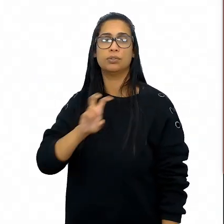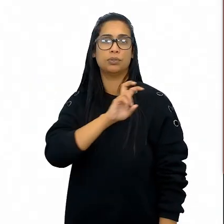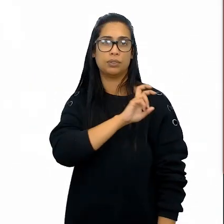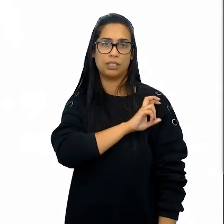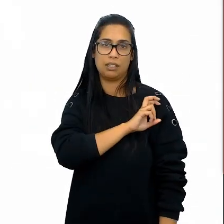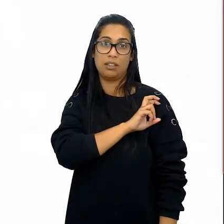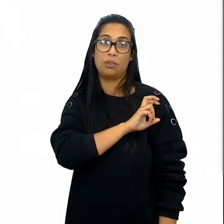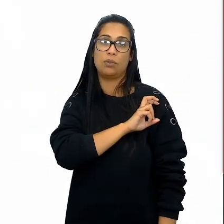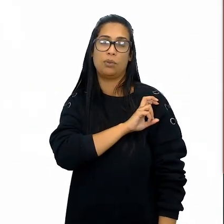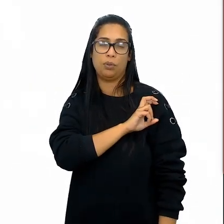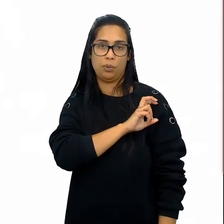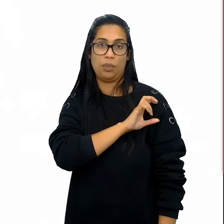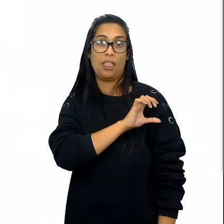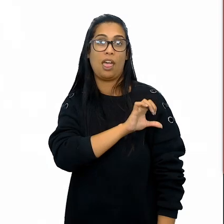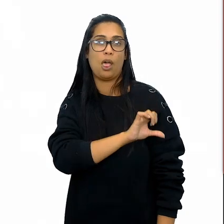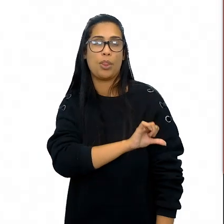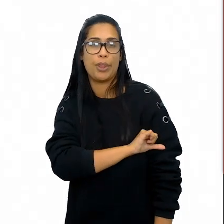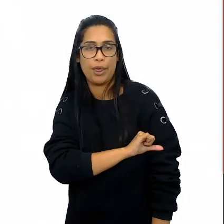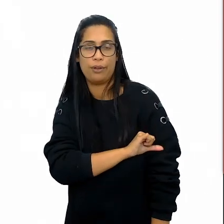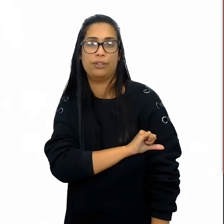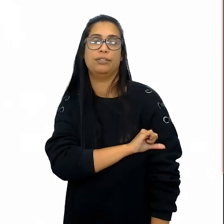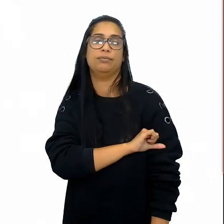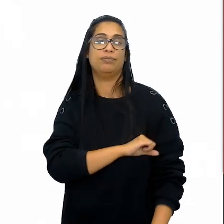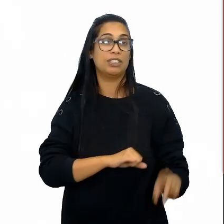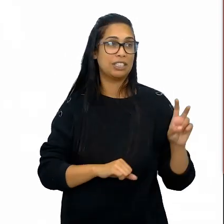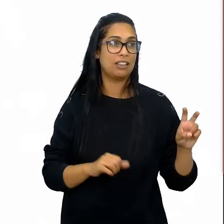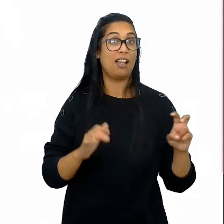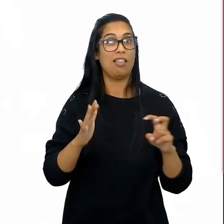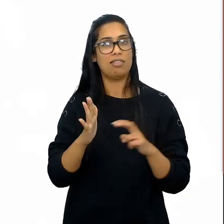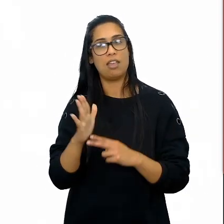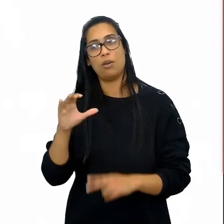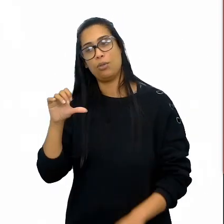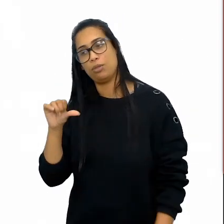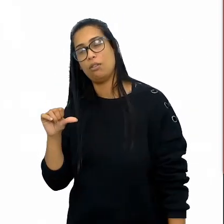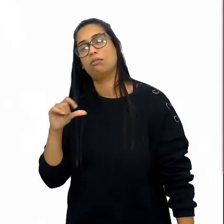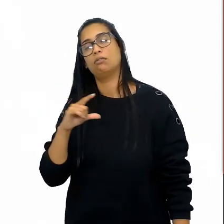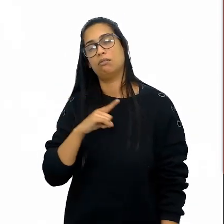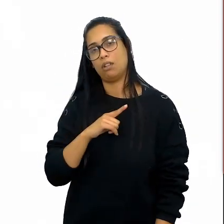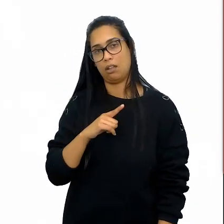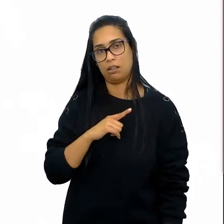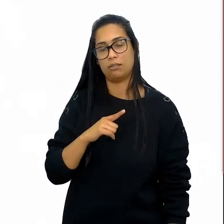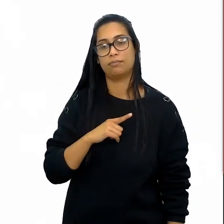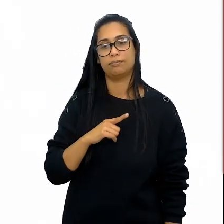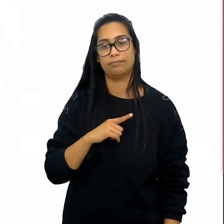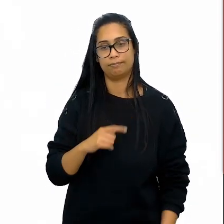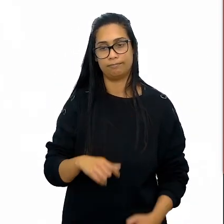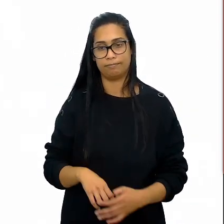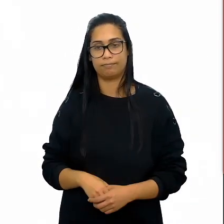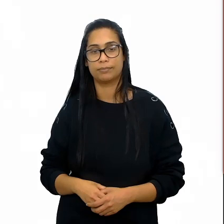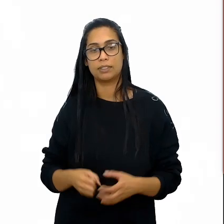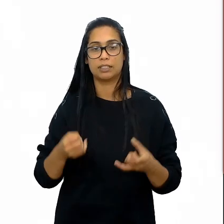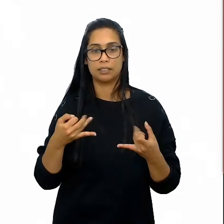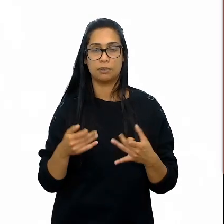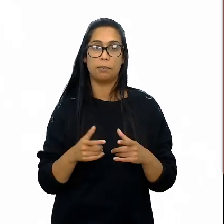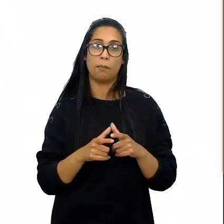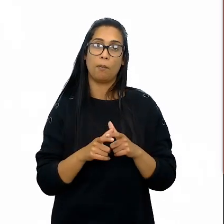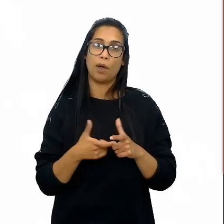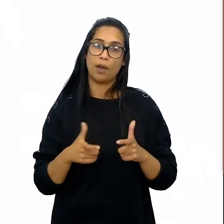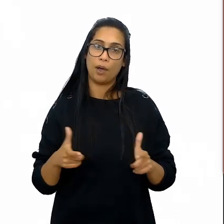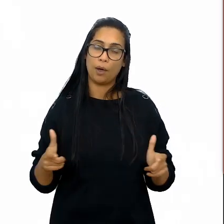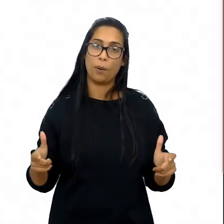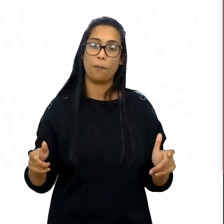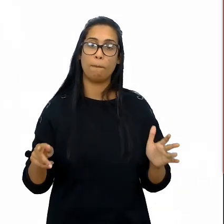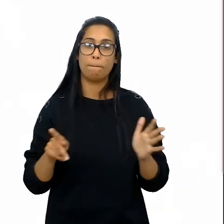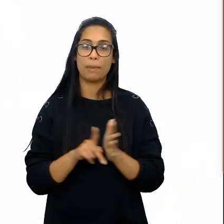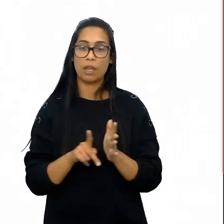nono Ó nessa primeira tela que vai tratar de volume de